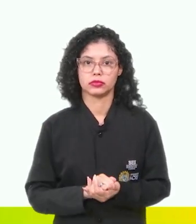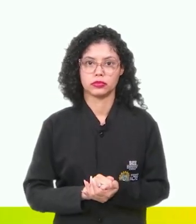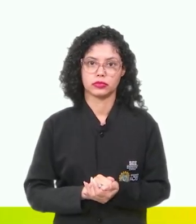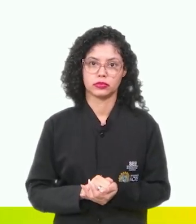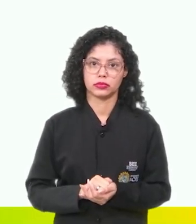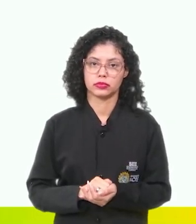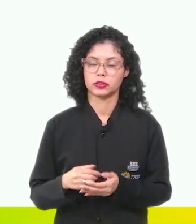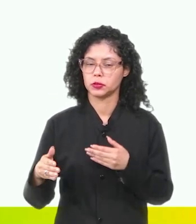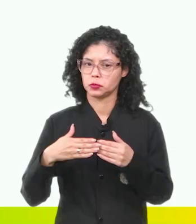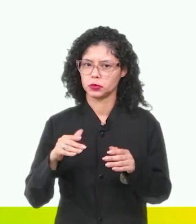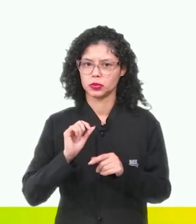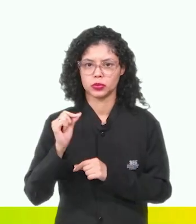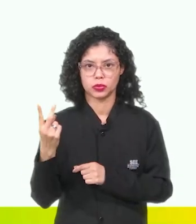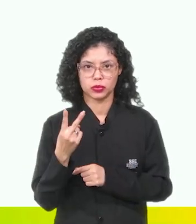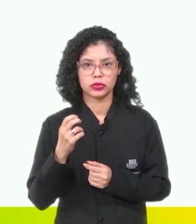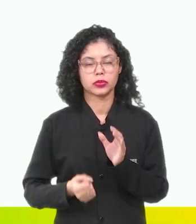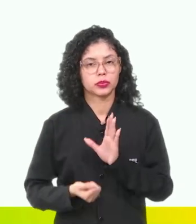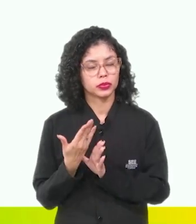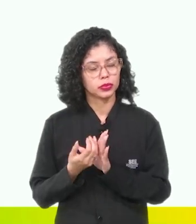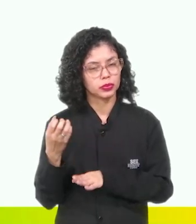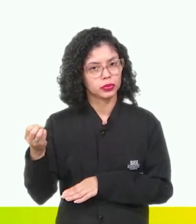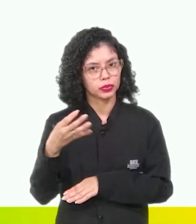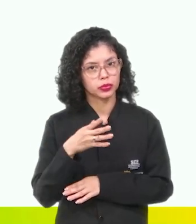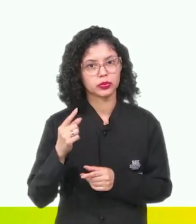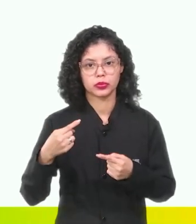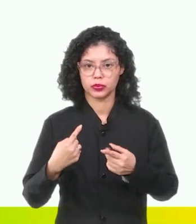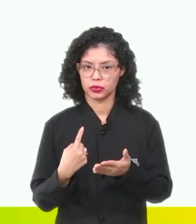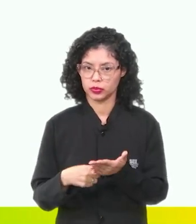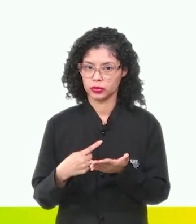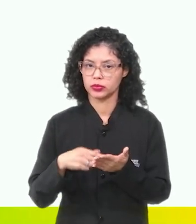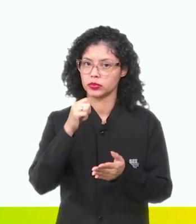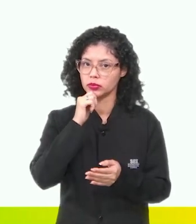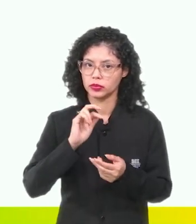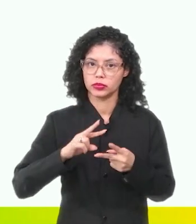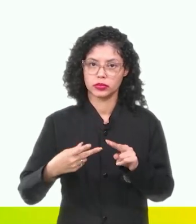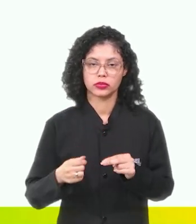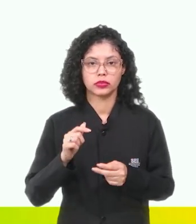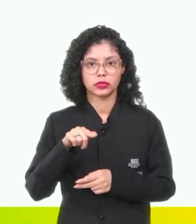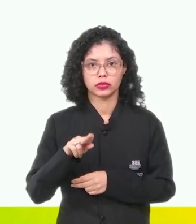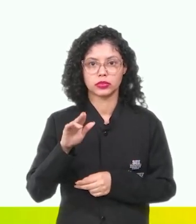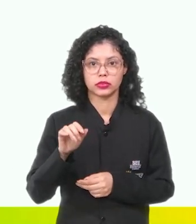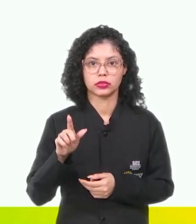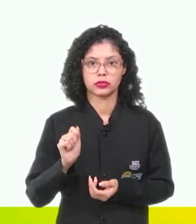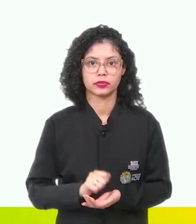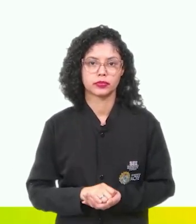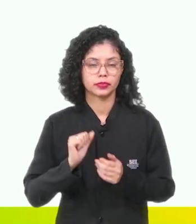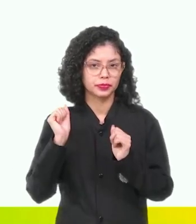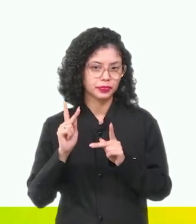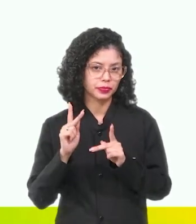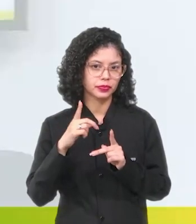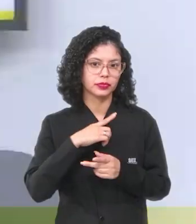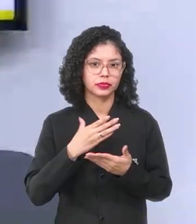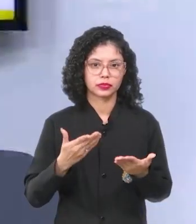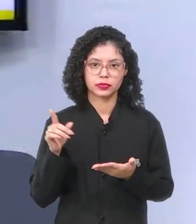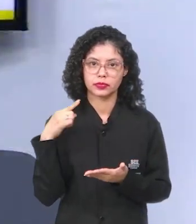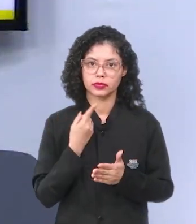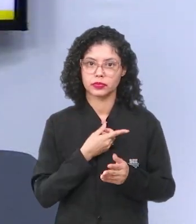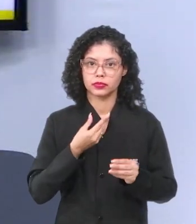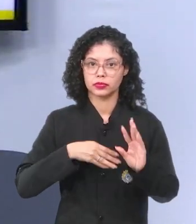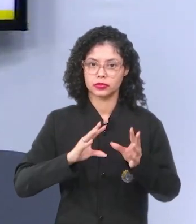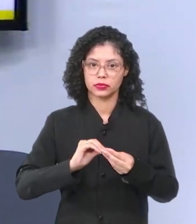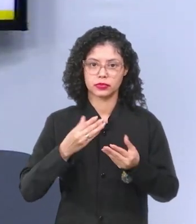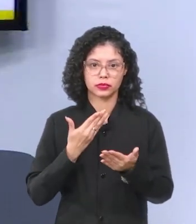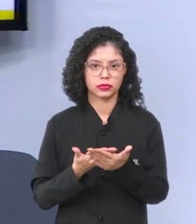forma independente, produzindo novas combinações gênicas nos seus descendentes, tá ok? Então, esse aí é o nosso resumo da aula de